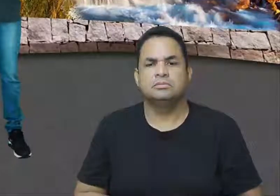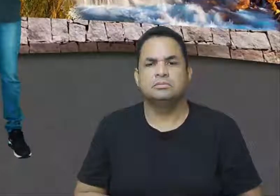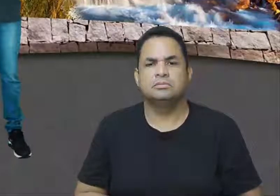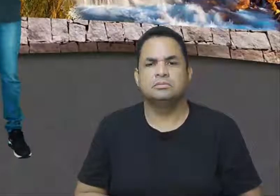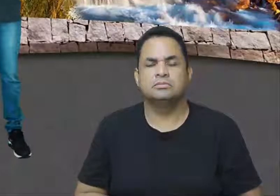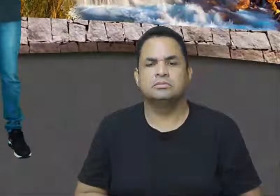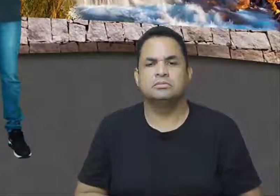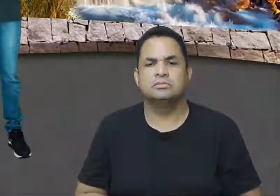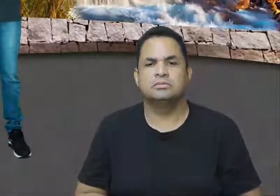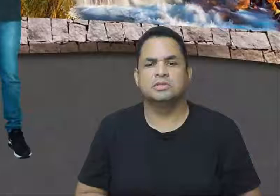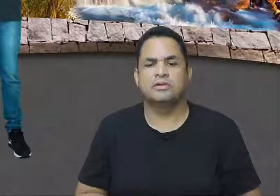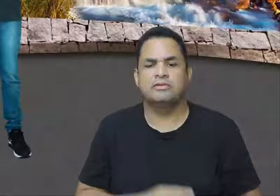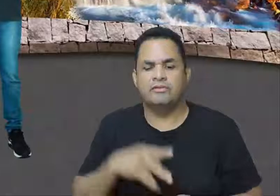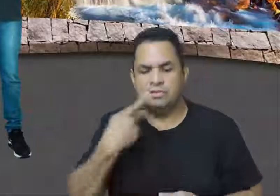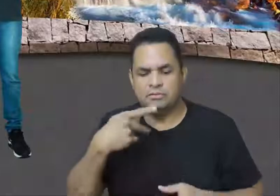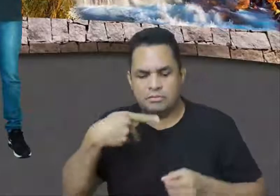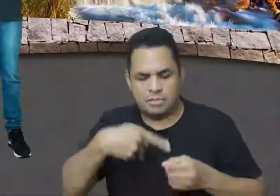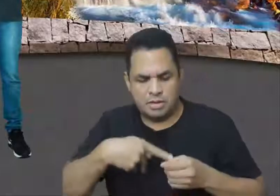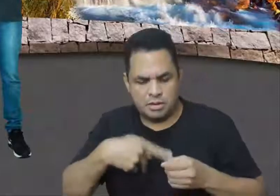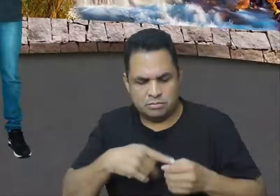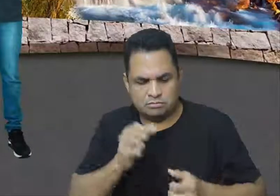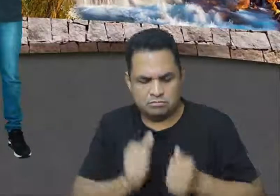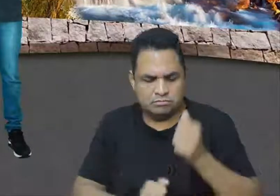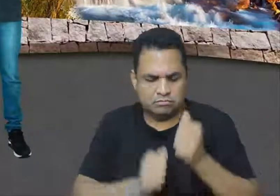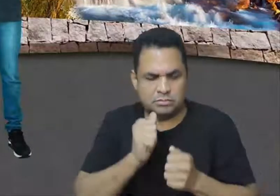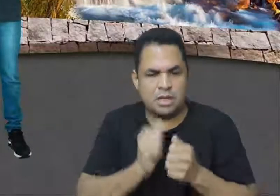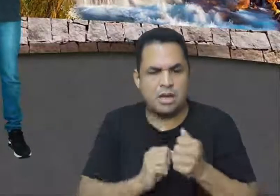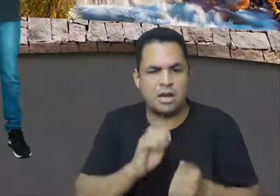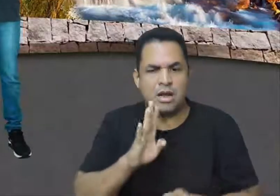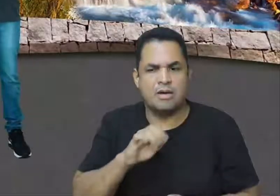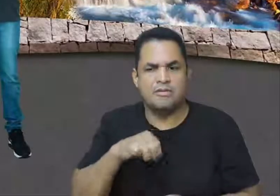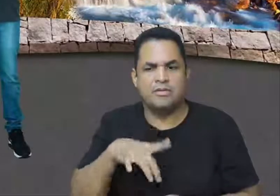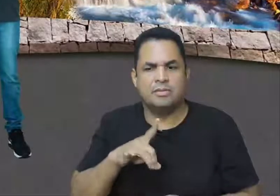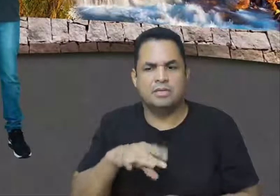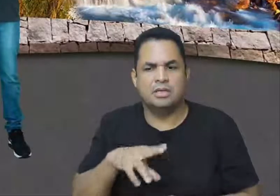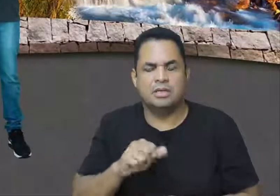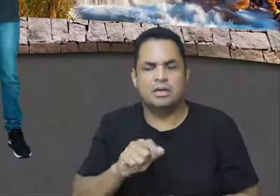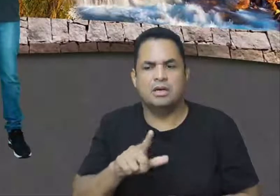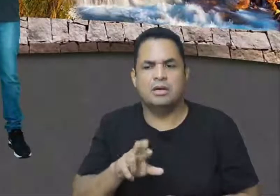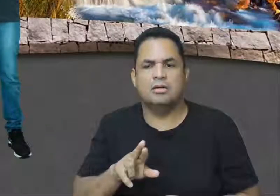falando do petróleo, eu estou falando do carvão, mineral.